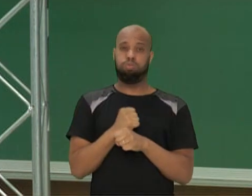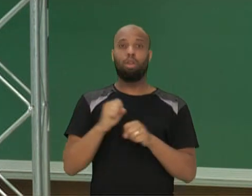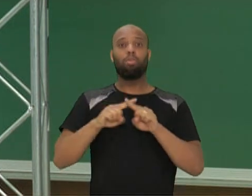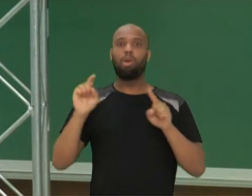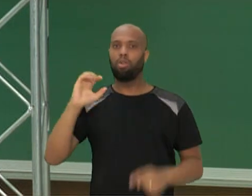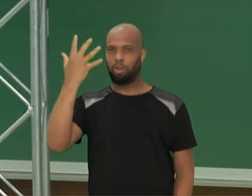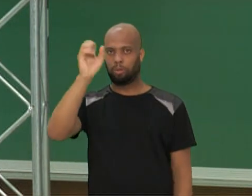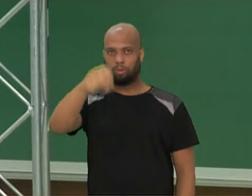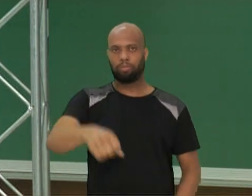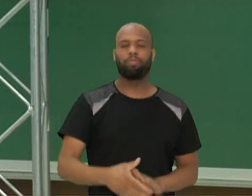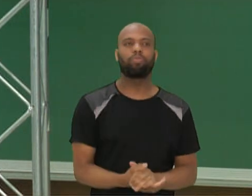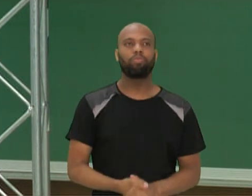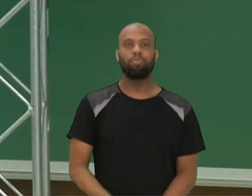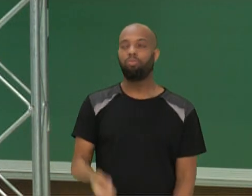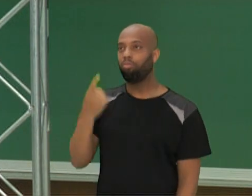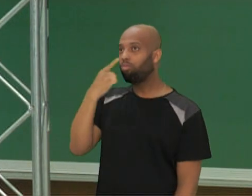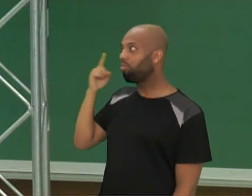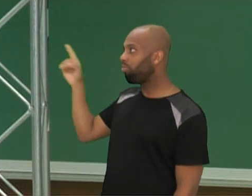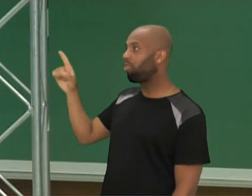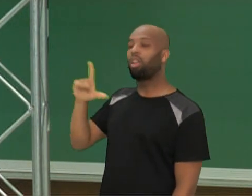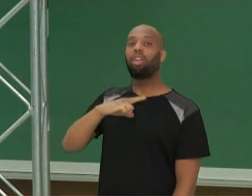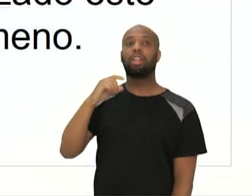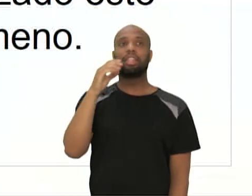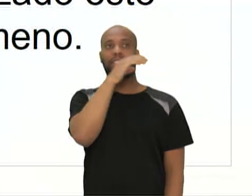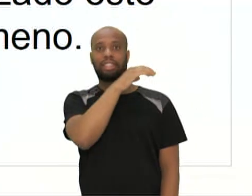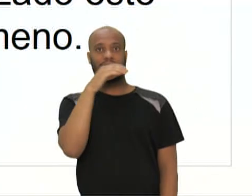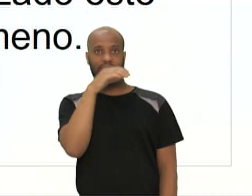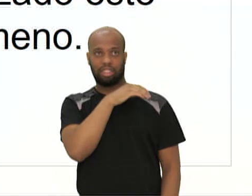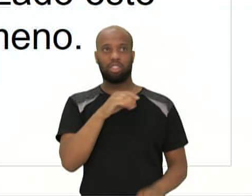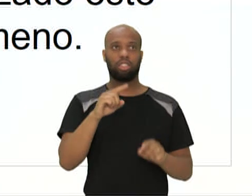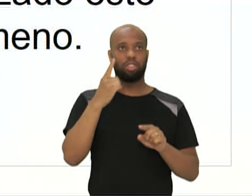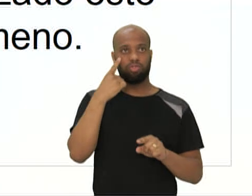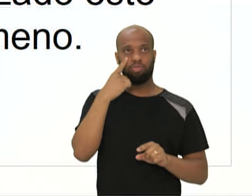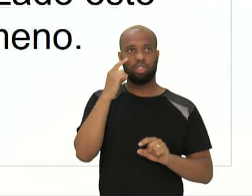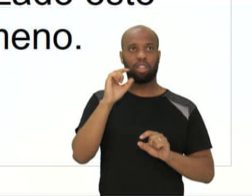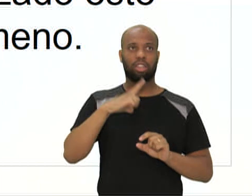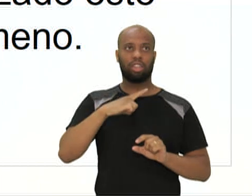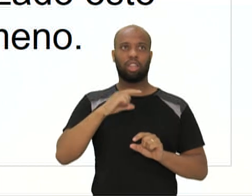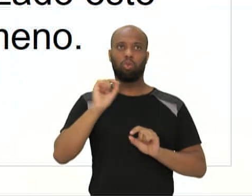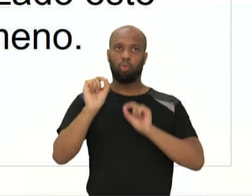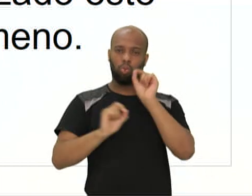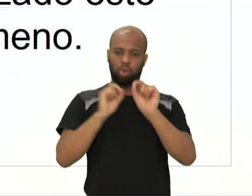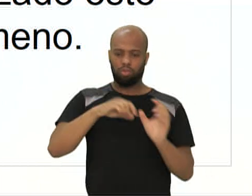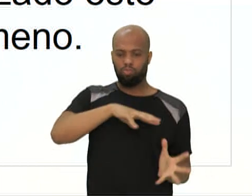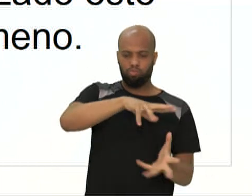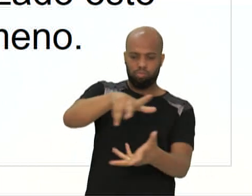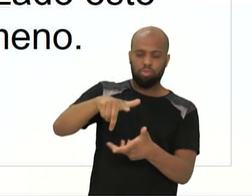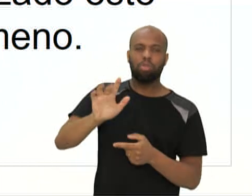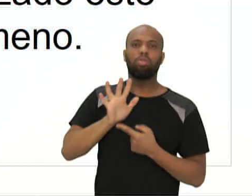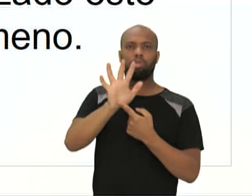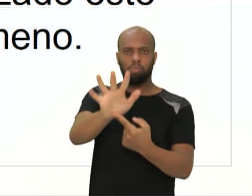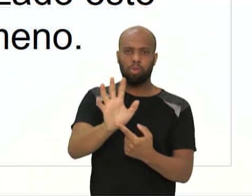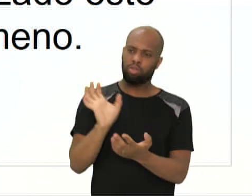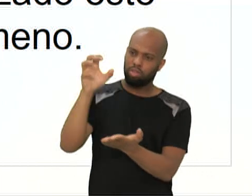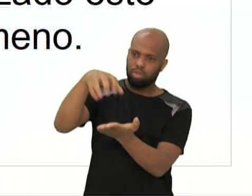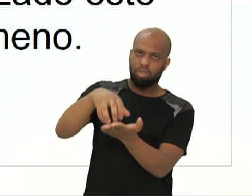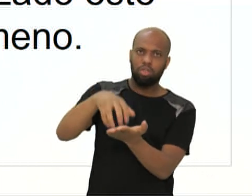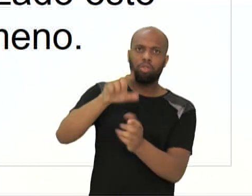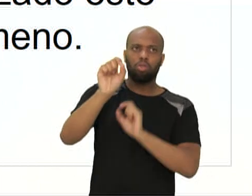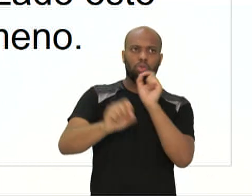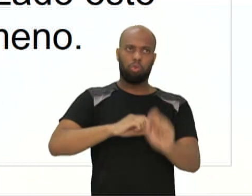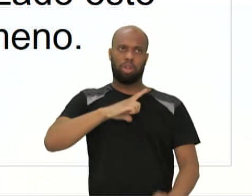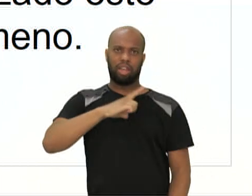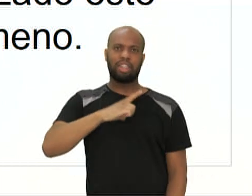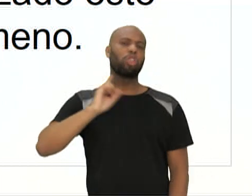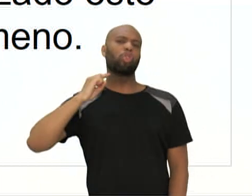acontecendo. E agora aqui, ó, o aquecimento global. Organismos mundiais apontam que um processo de industrialização e